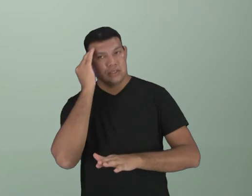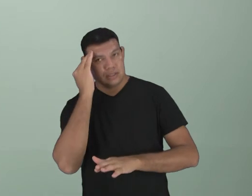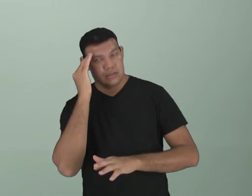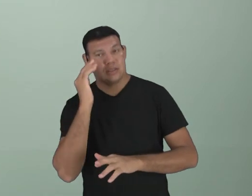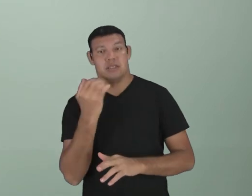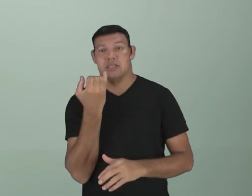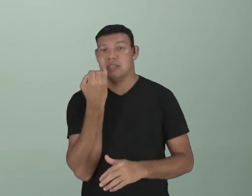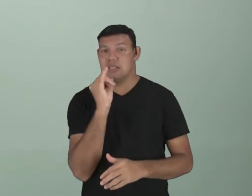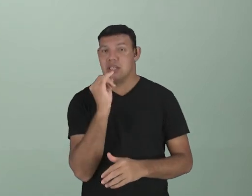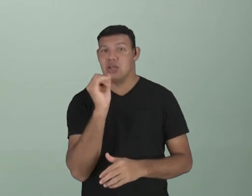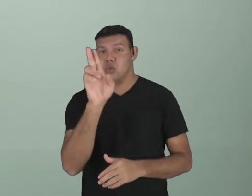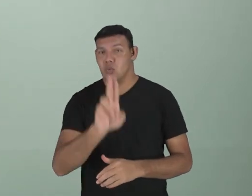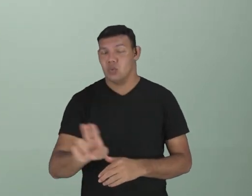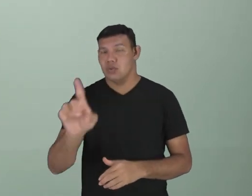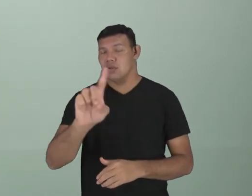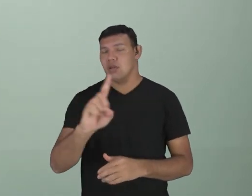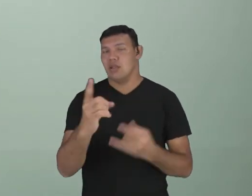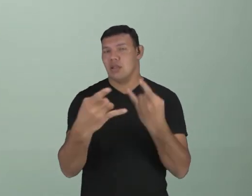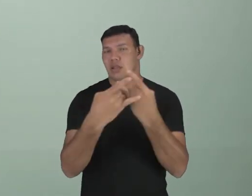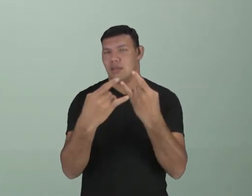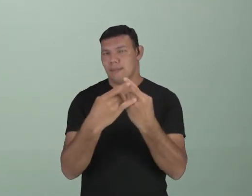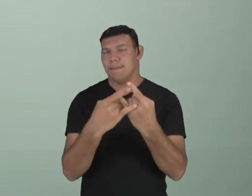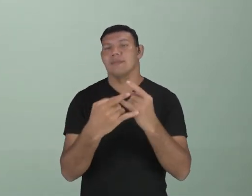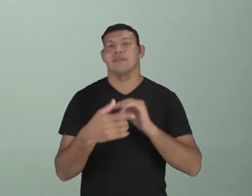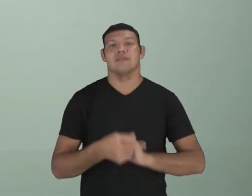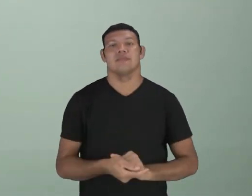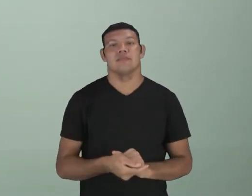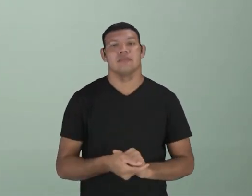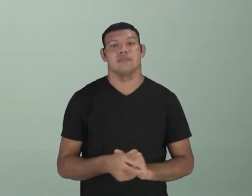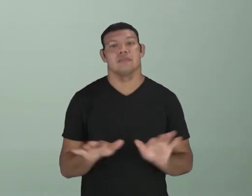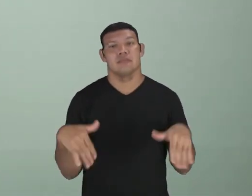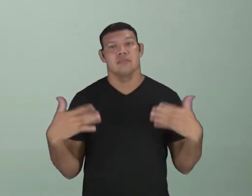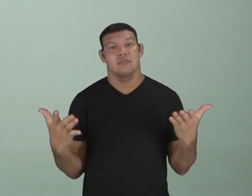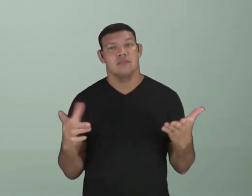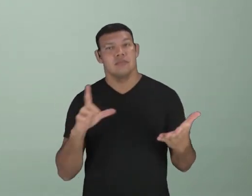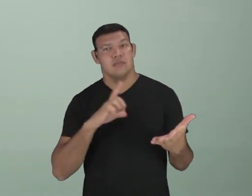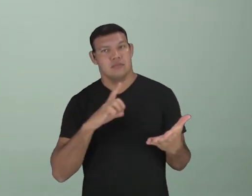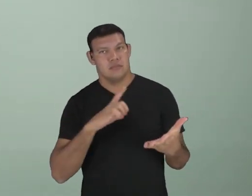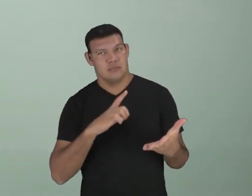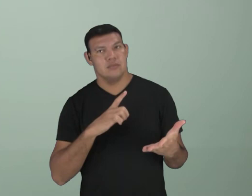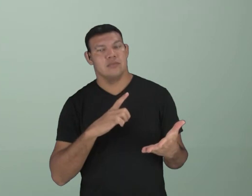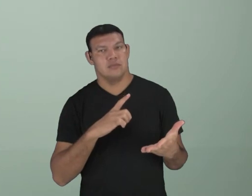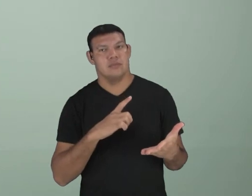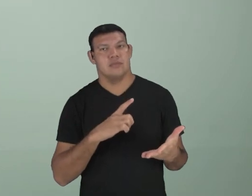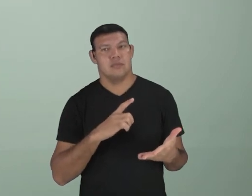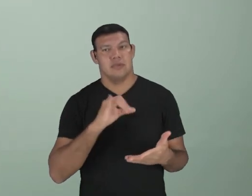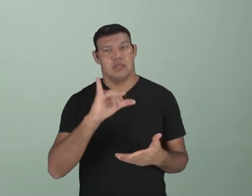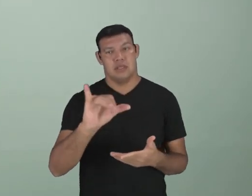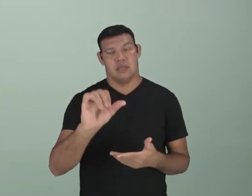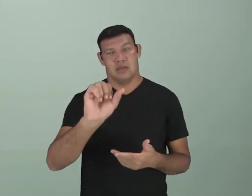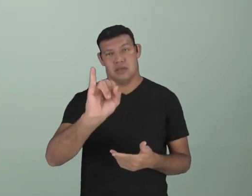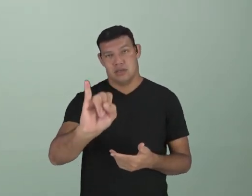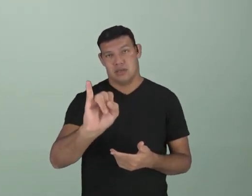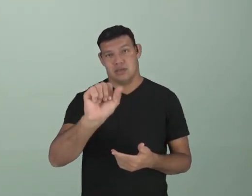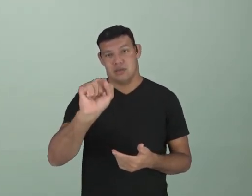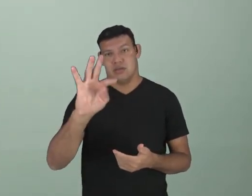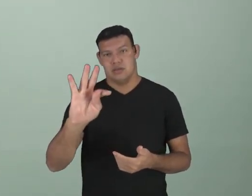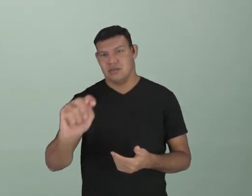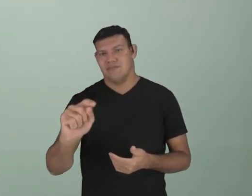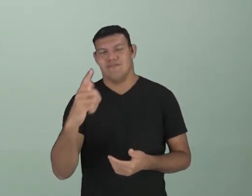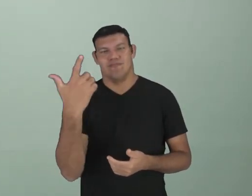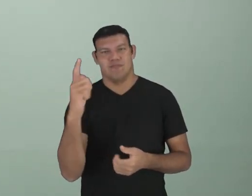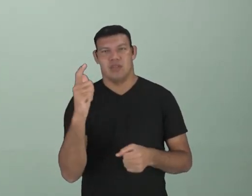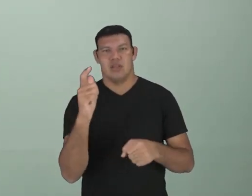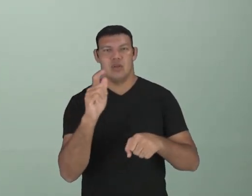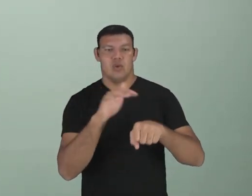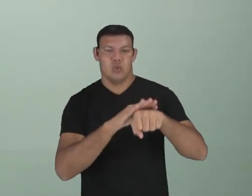de relações sexuais desprotegidas, né? O perigo de você contrair uma IST, tá? Existem ISTs que não têm cura,